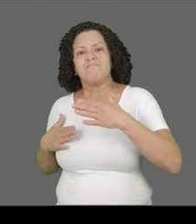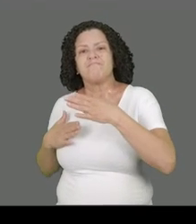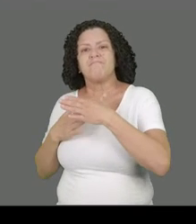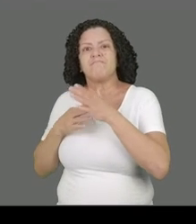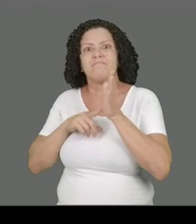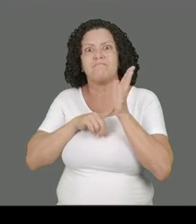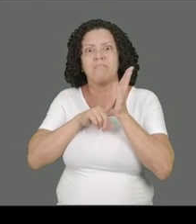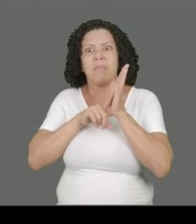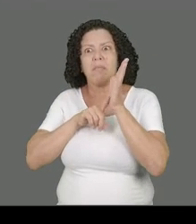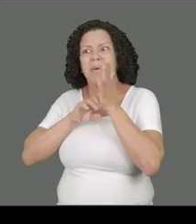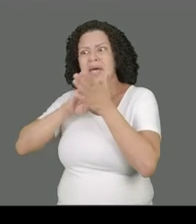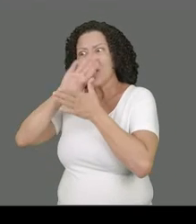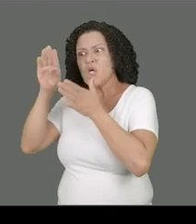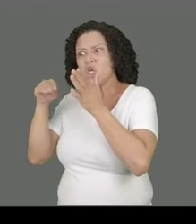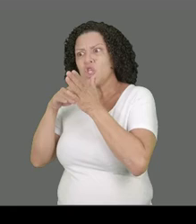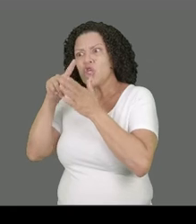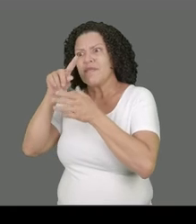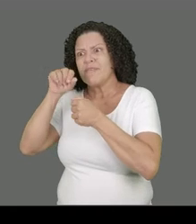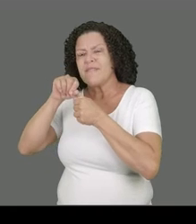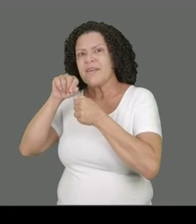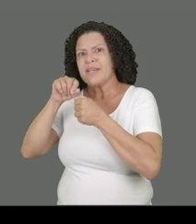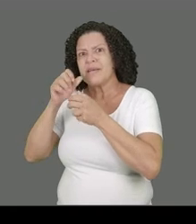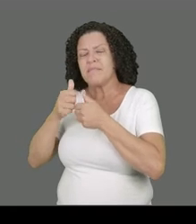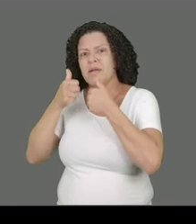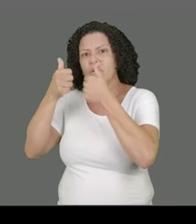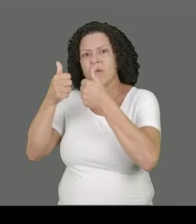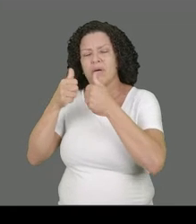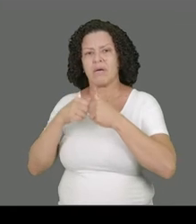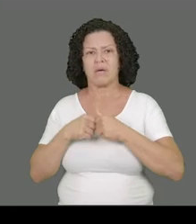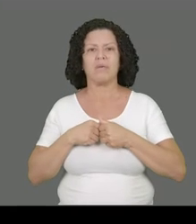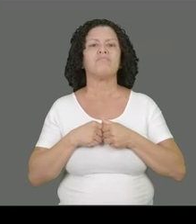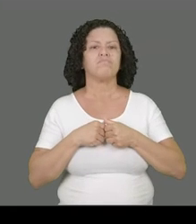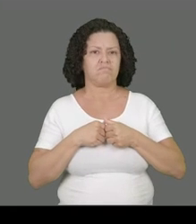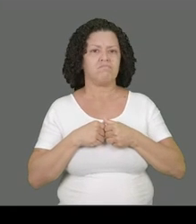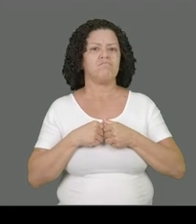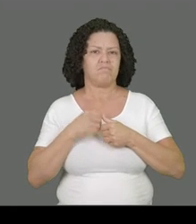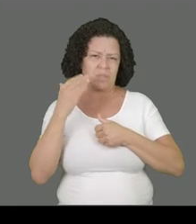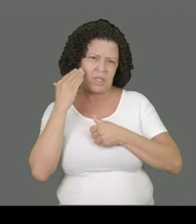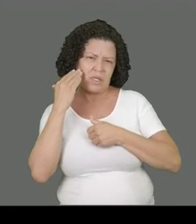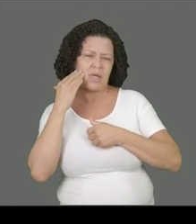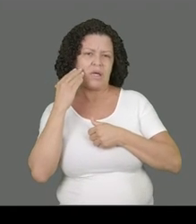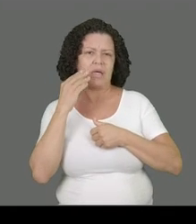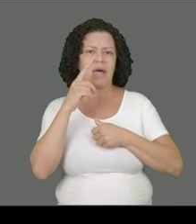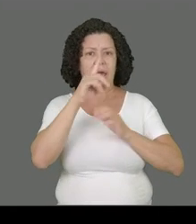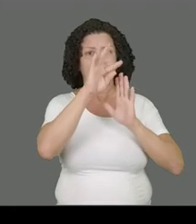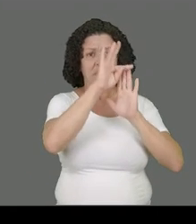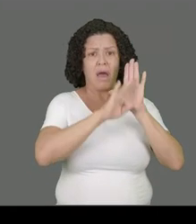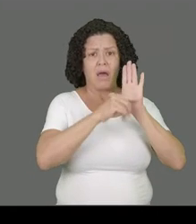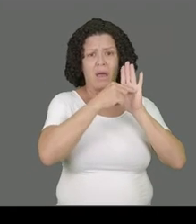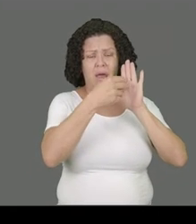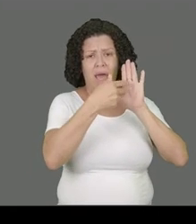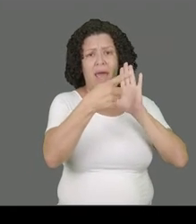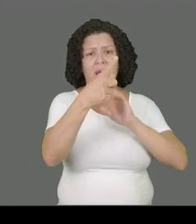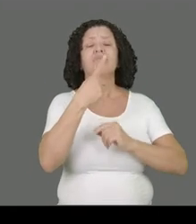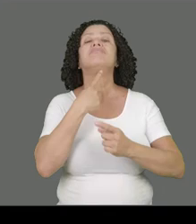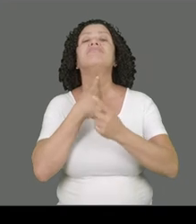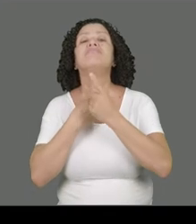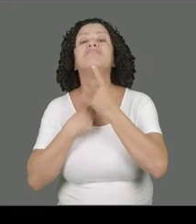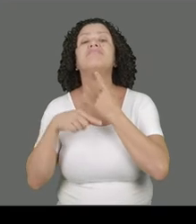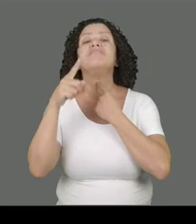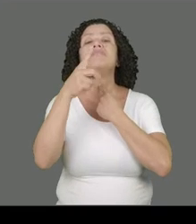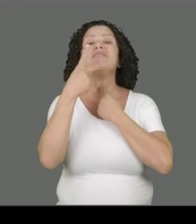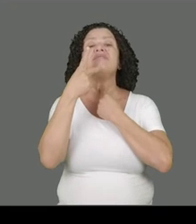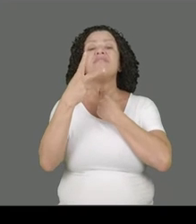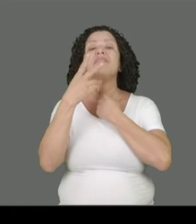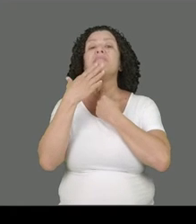nos impele a pesquisa por tudo que vai fazer a gente melhorar. Está assim no texto, é textual. É